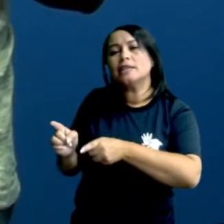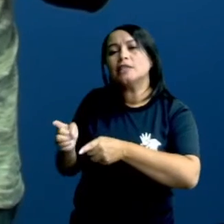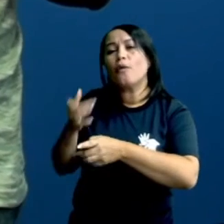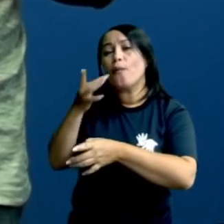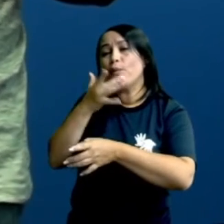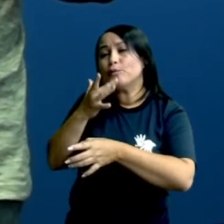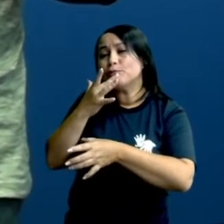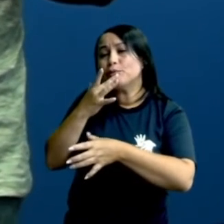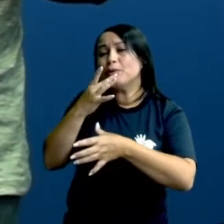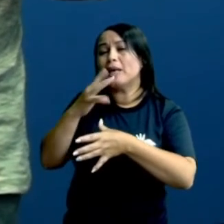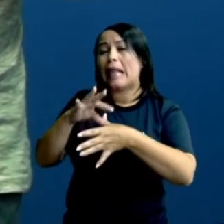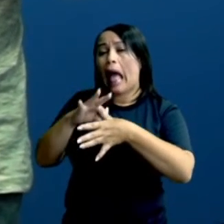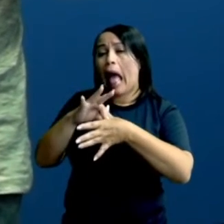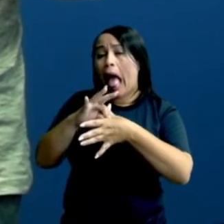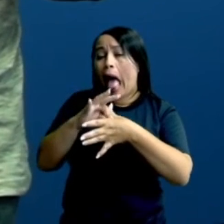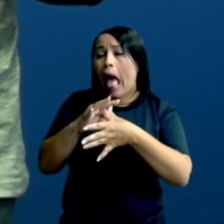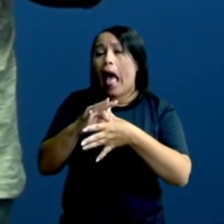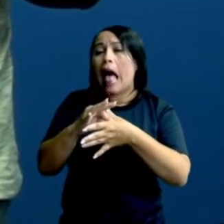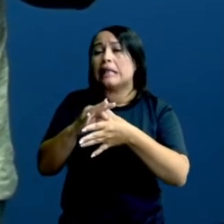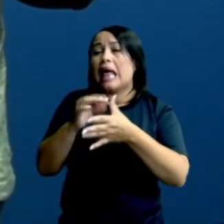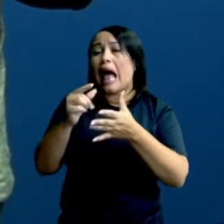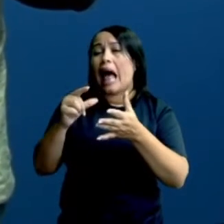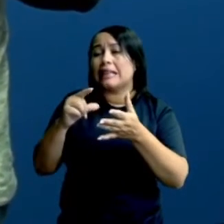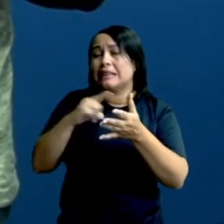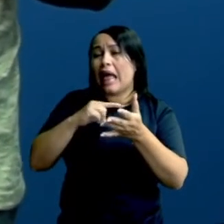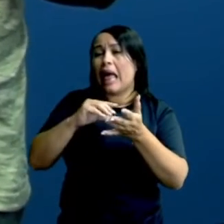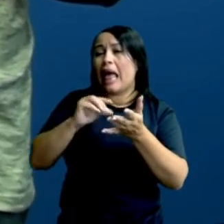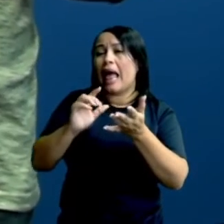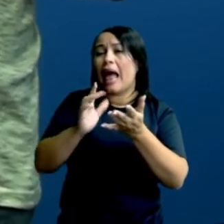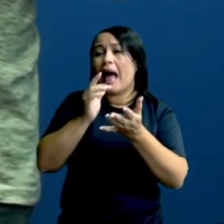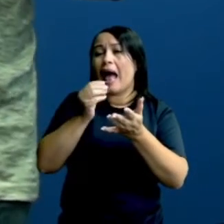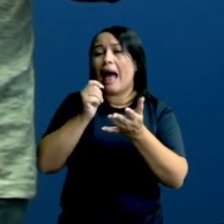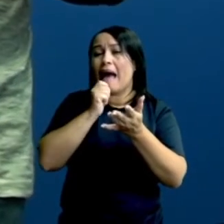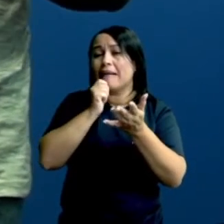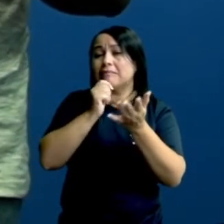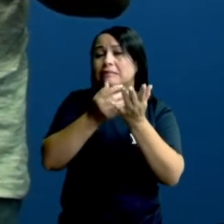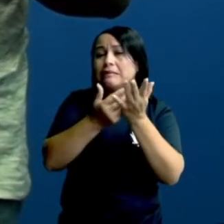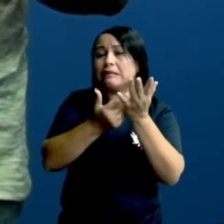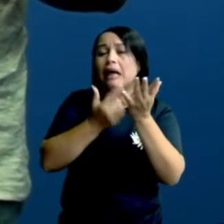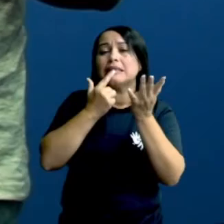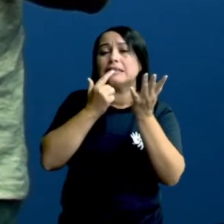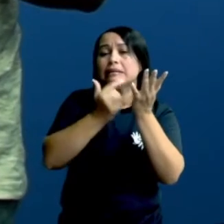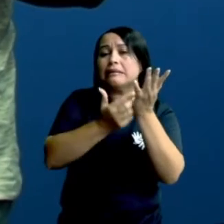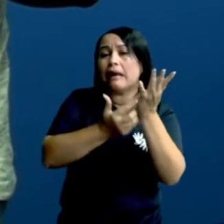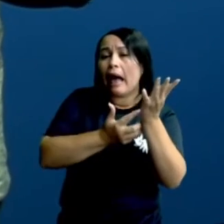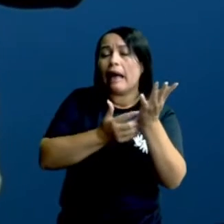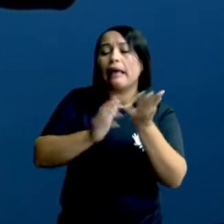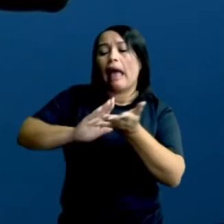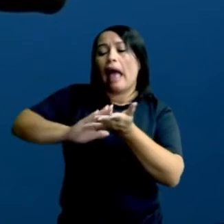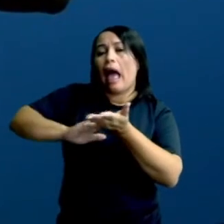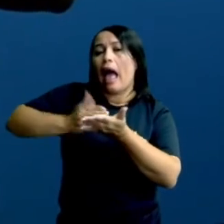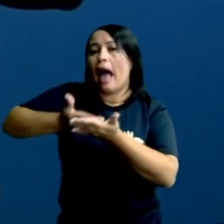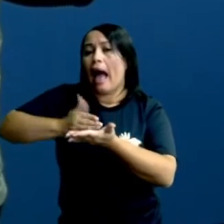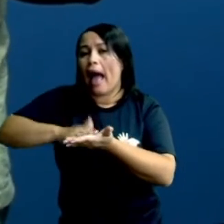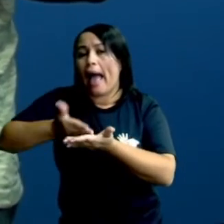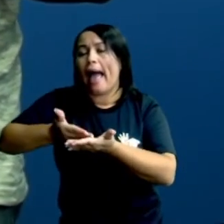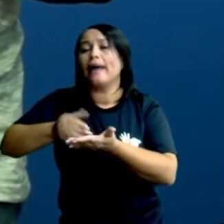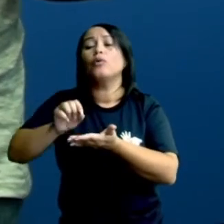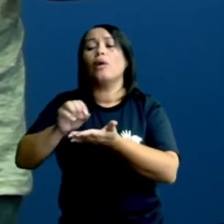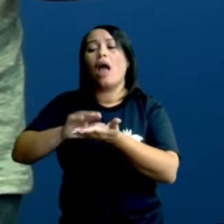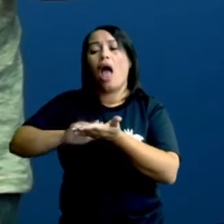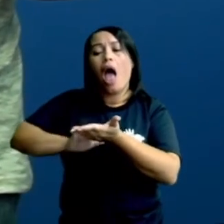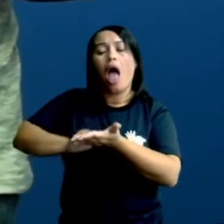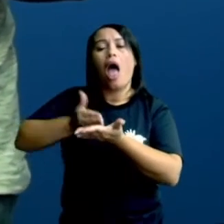de sangue quando está comendo um churrasquinho, uma carne bem gostosa. E aí essa carne mal passada que pode conter